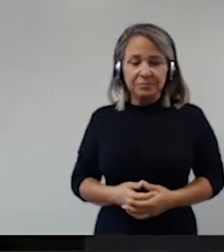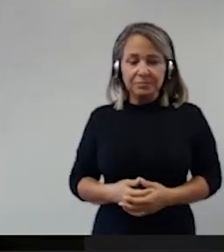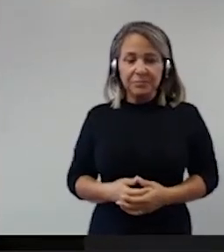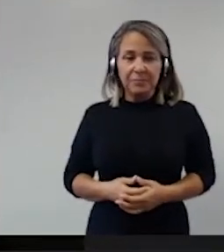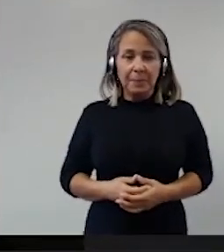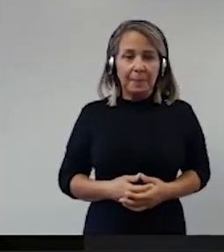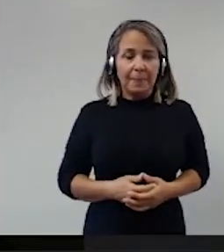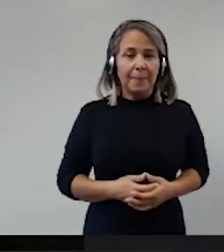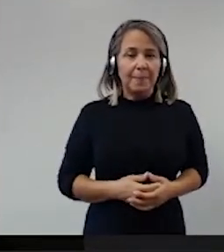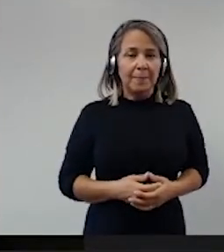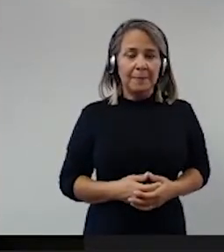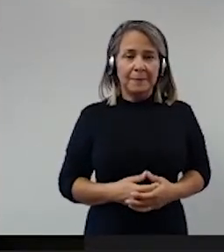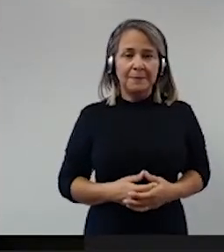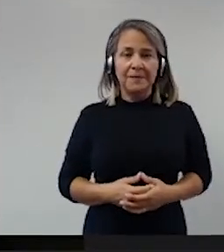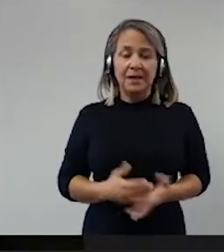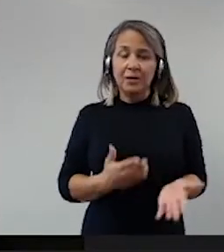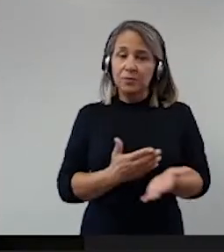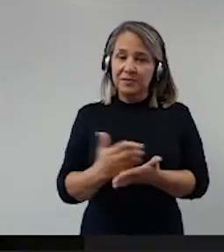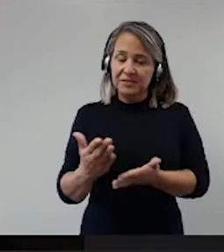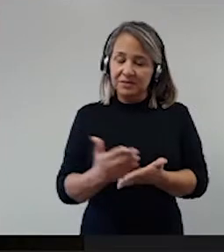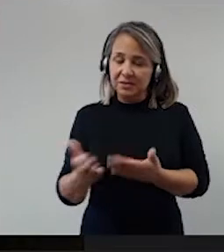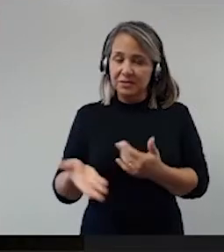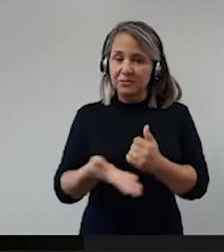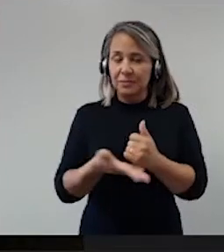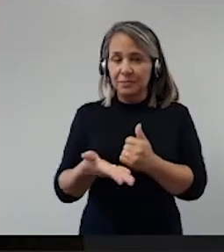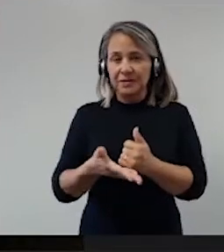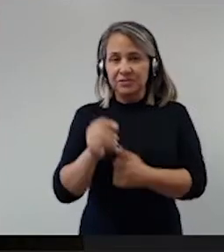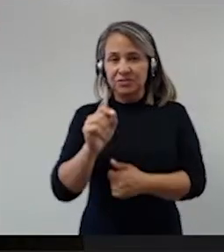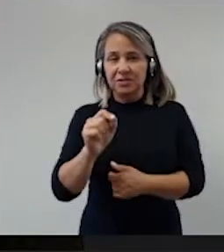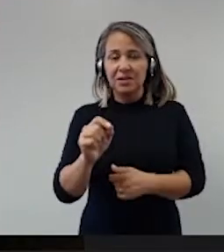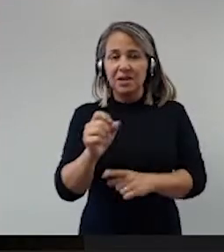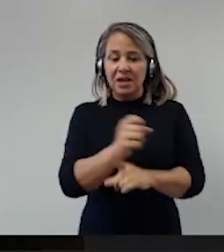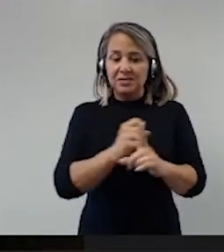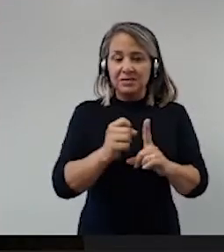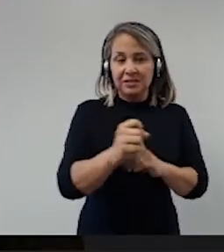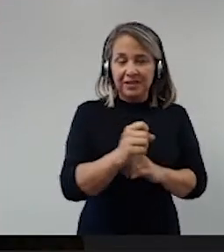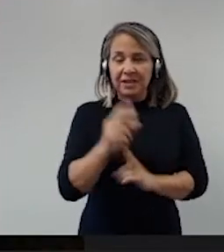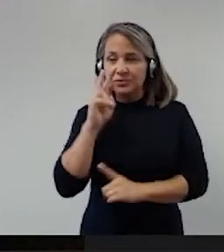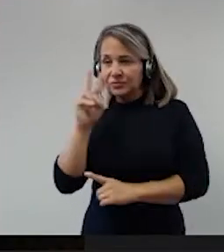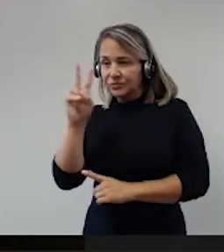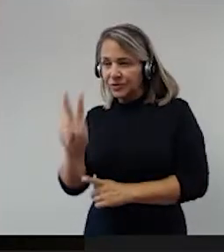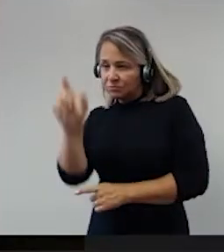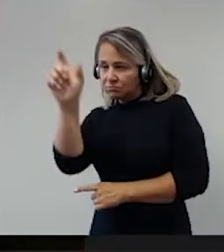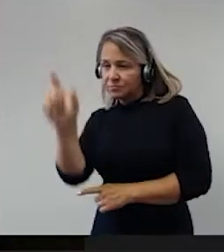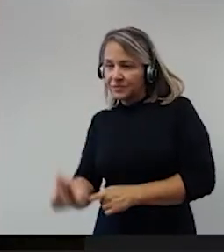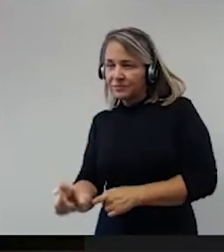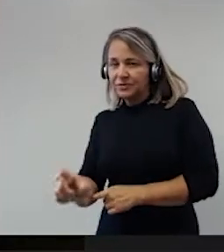partindo, né, da base de que a sociedade ela ainda enxerga o advogado, sim, como